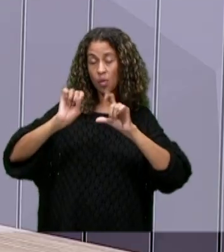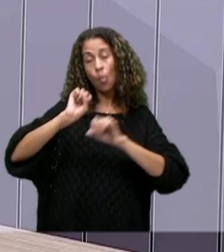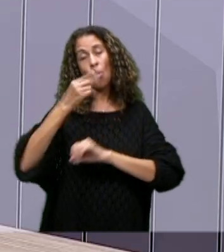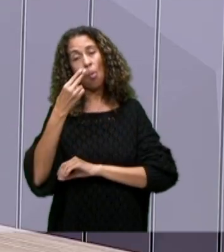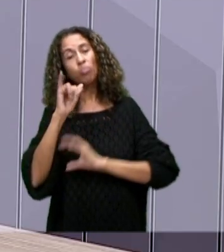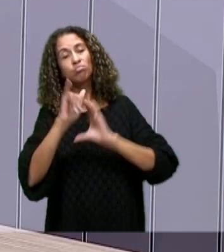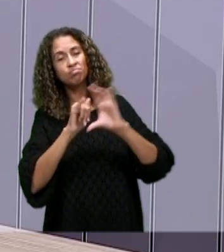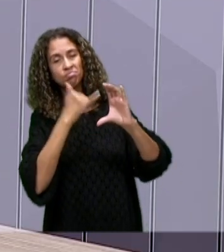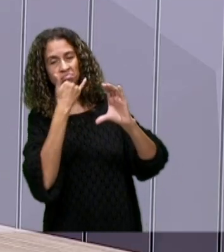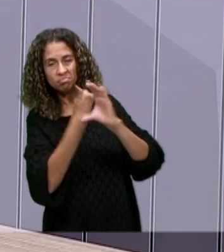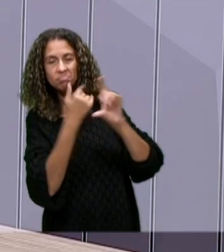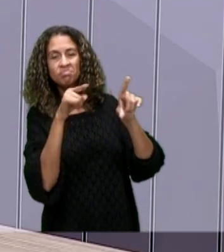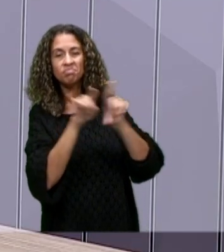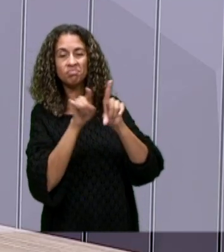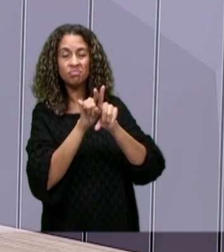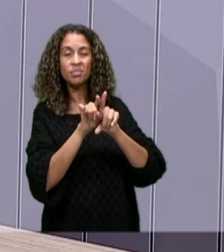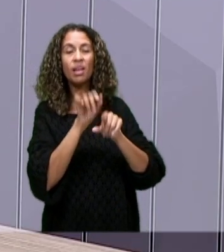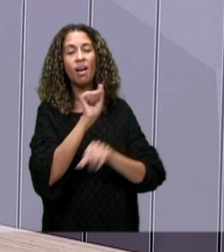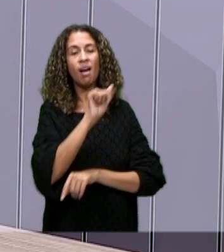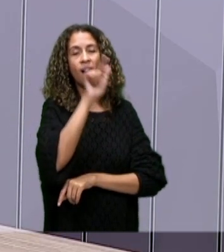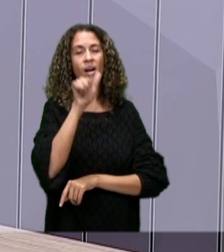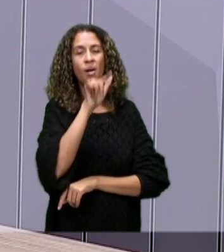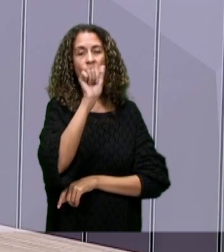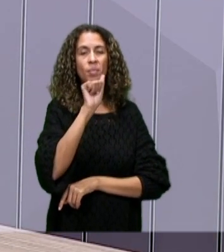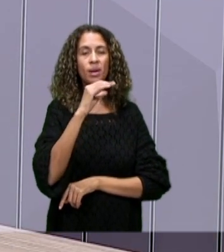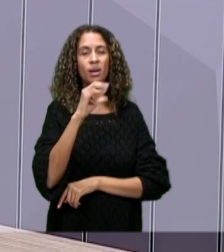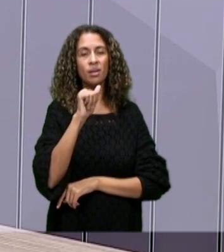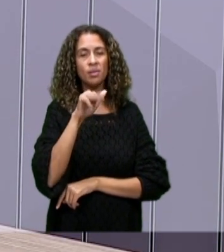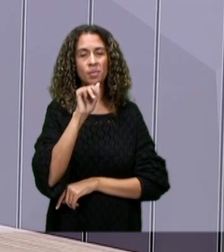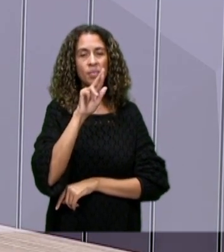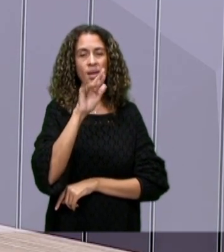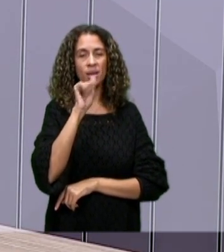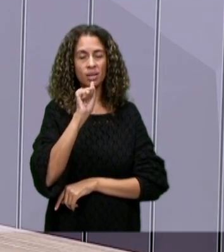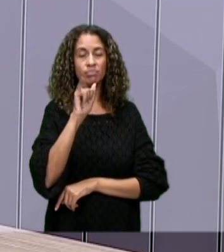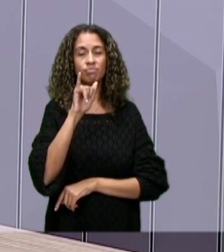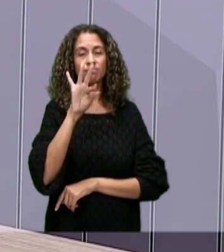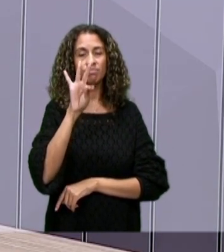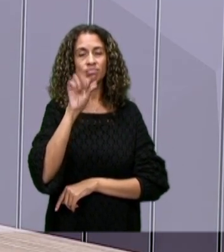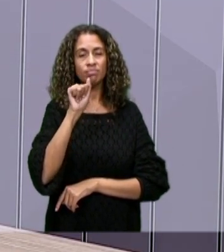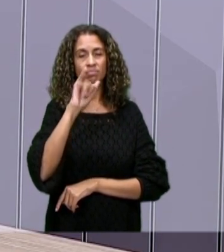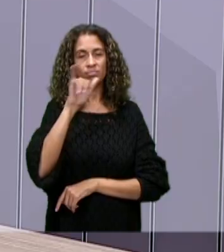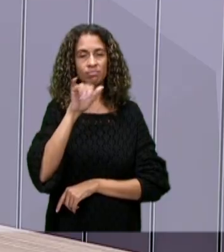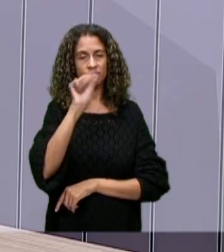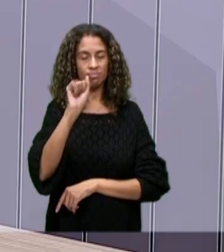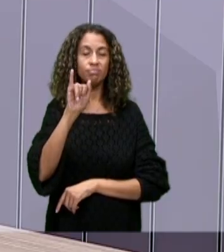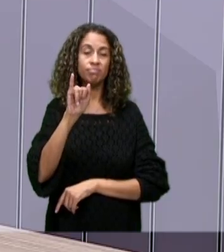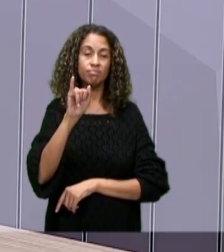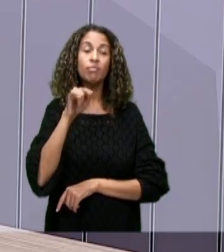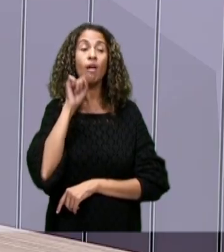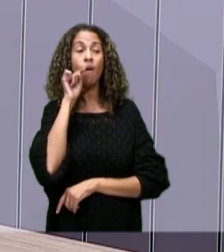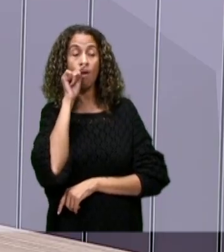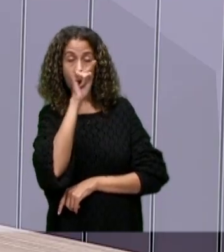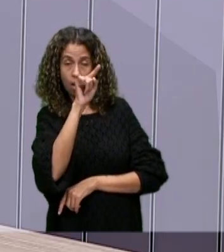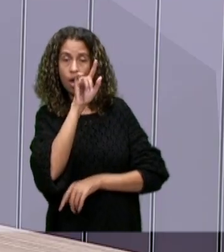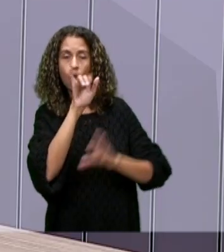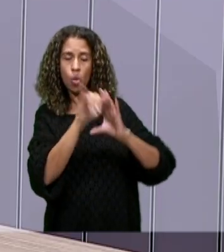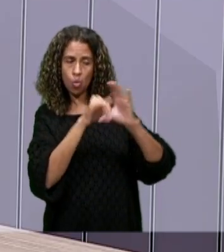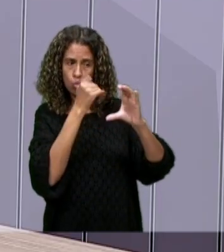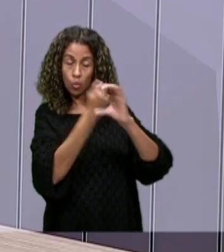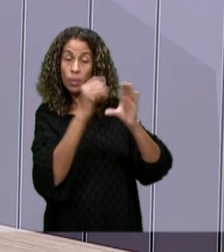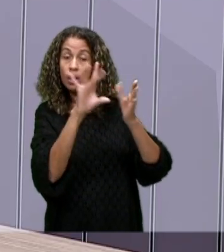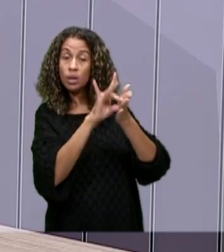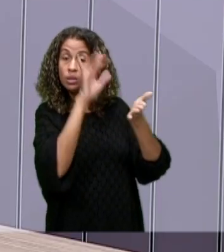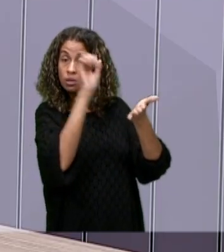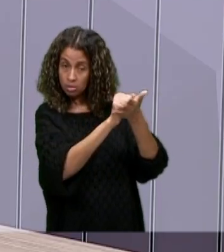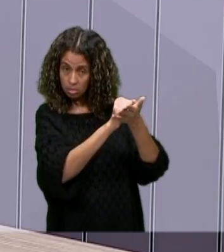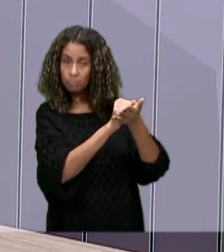lá no YouTube, pelo @Câmara Itajaí. E lá, não se esqueça, tá? Vai lá, se inscreve no nosso